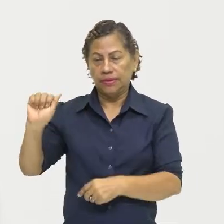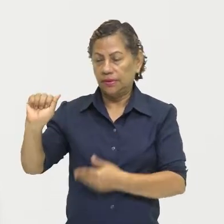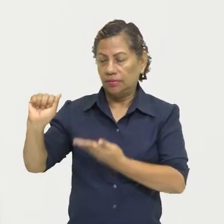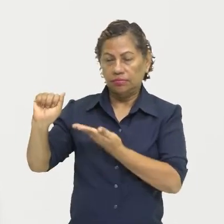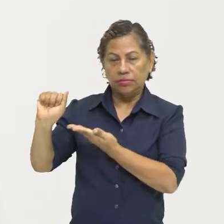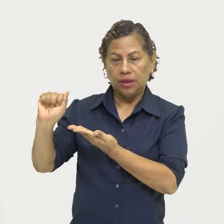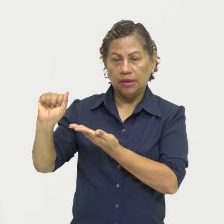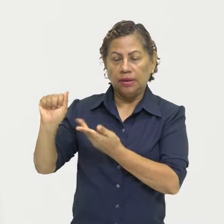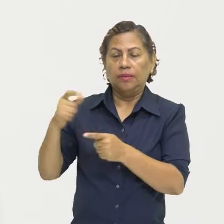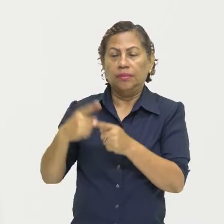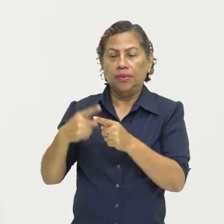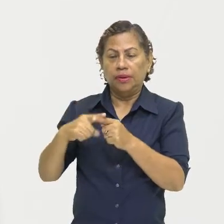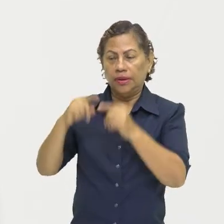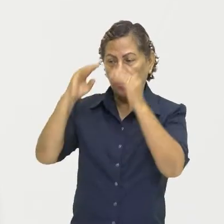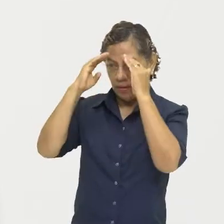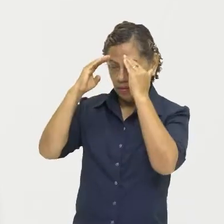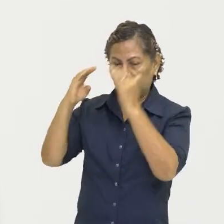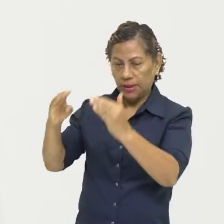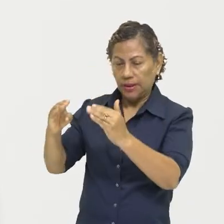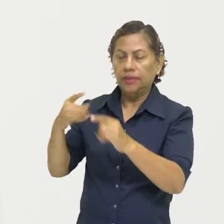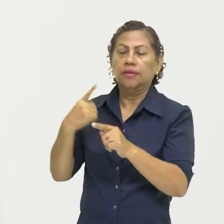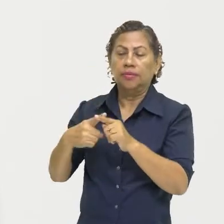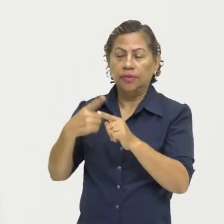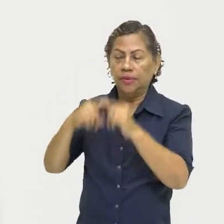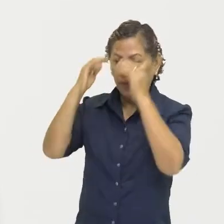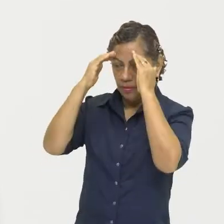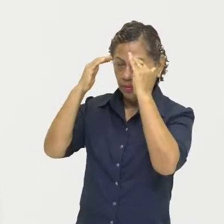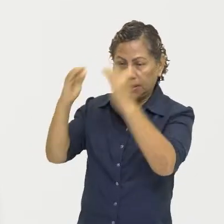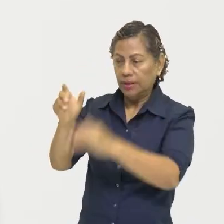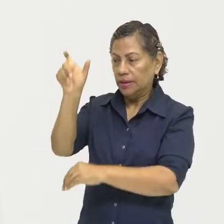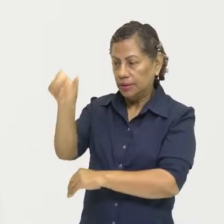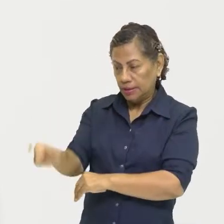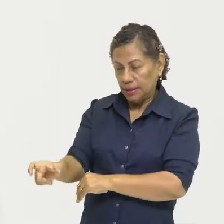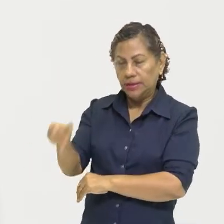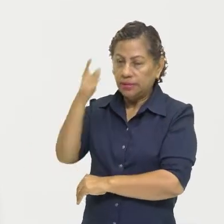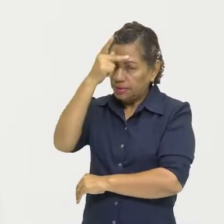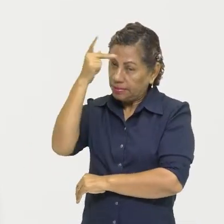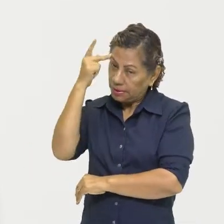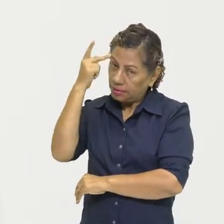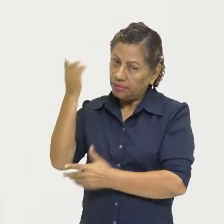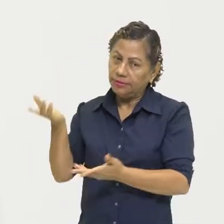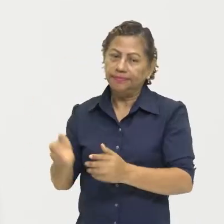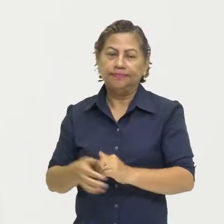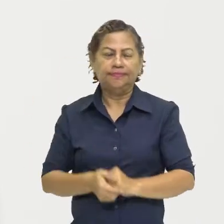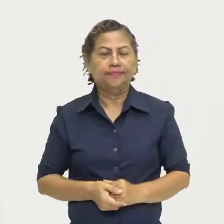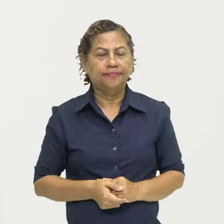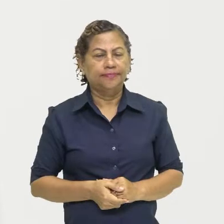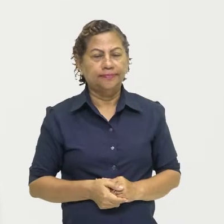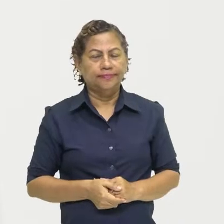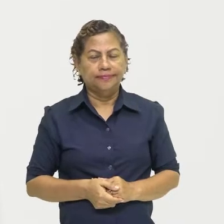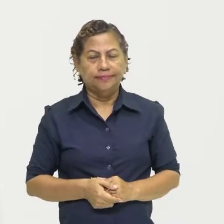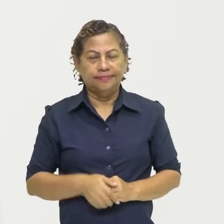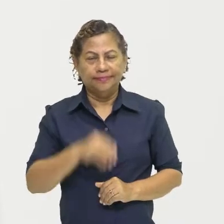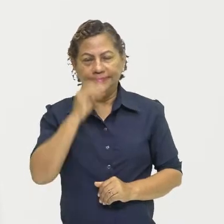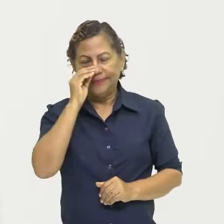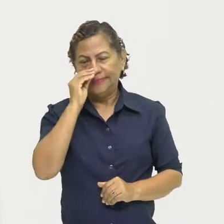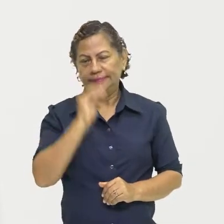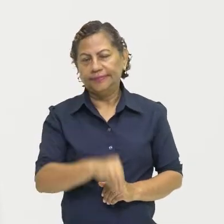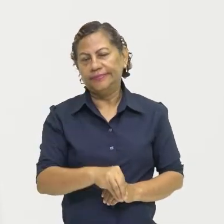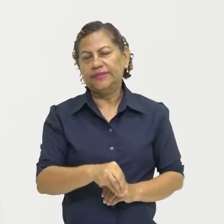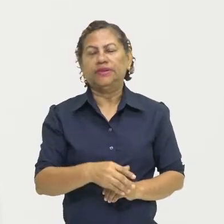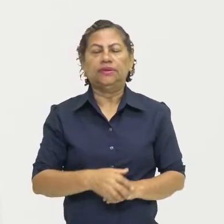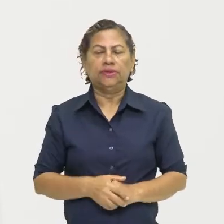Porque quem obedece, obedece a alguém, né? O verbo desistir, a mesma coisa, ele é verbo